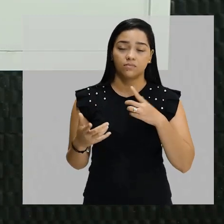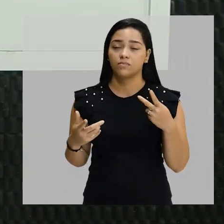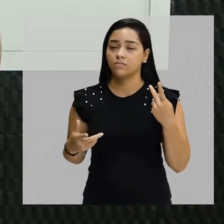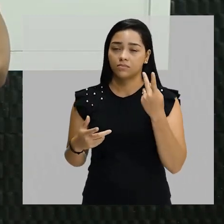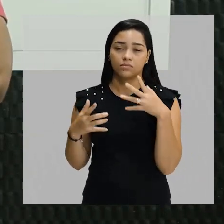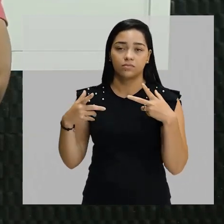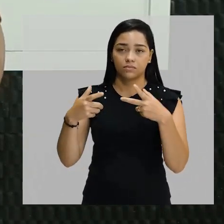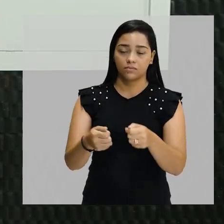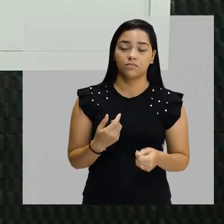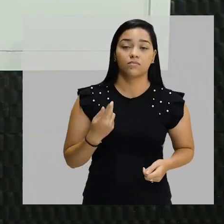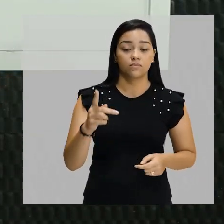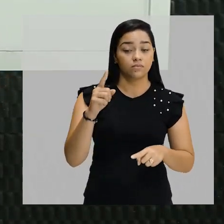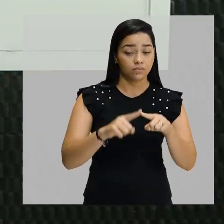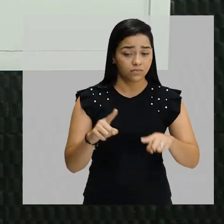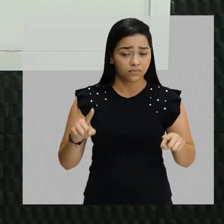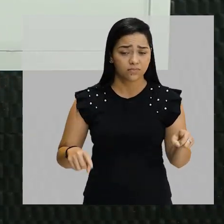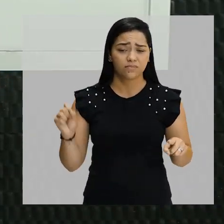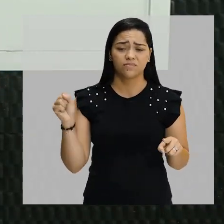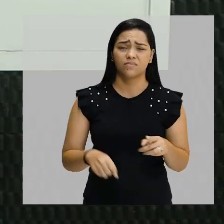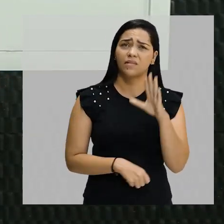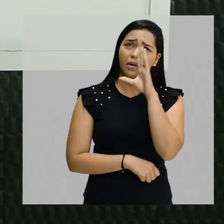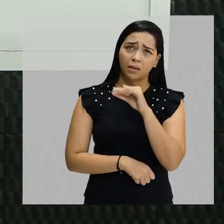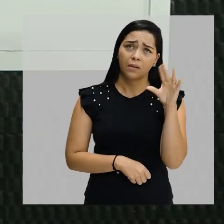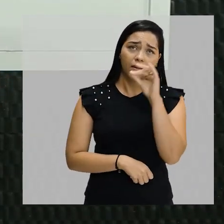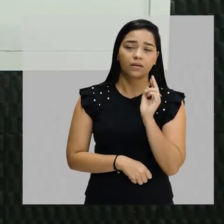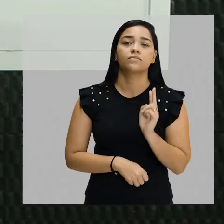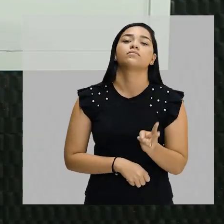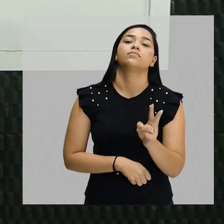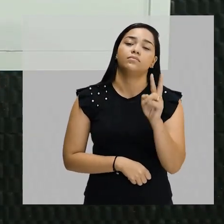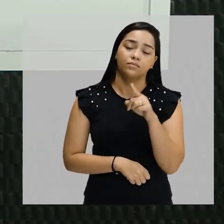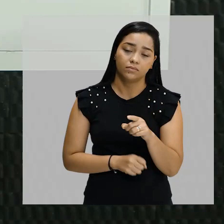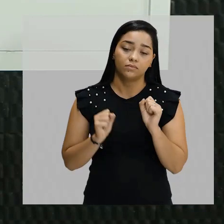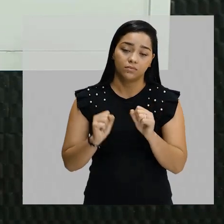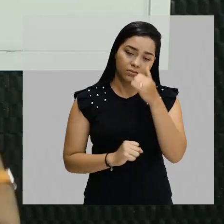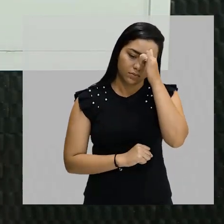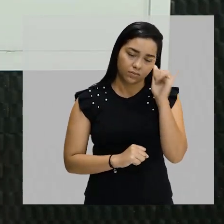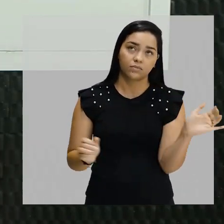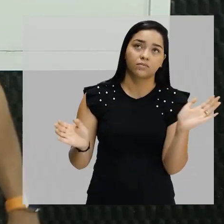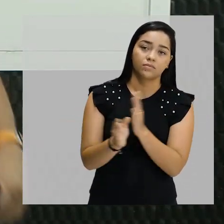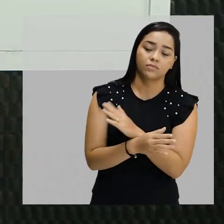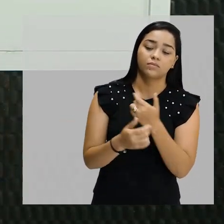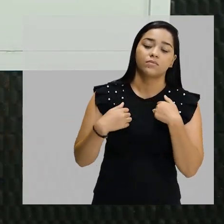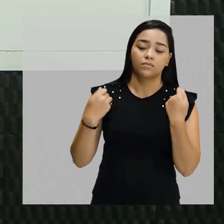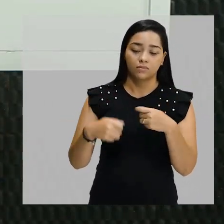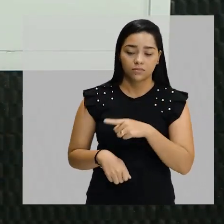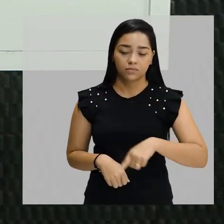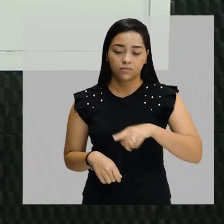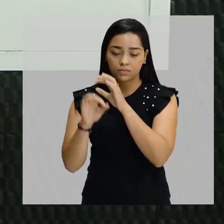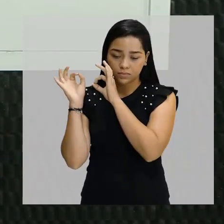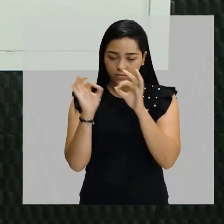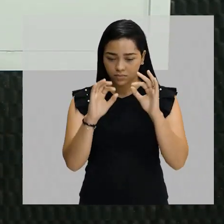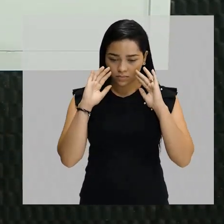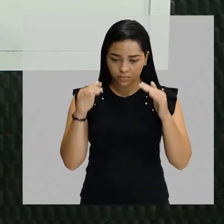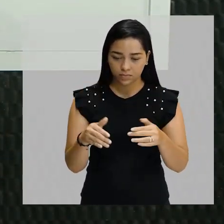todo teu material primeiro é fica essa ladainha o tempo inteiro sempre para que você Evite a dispersão eu preciso que você esteja concentrado